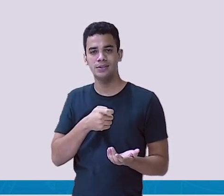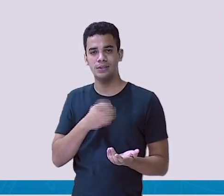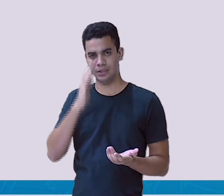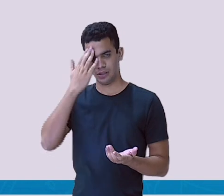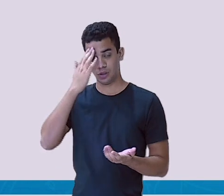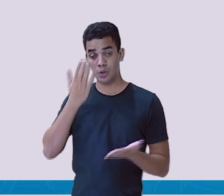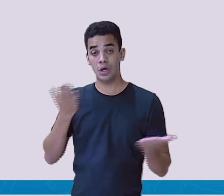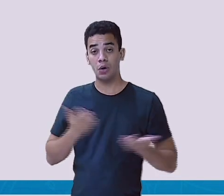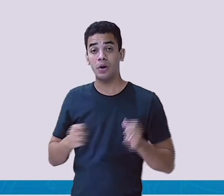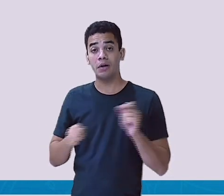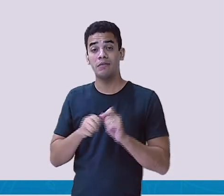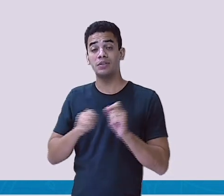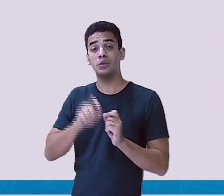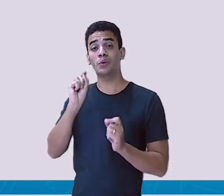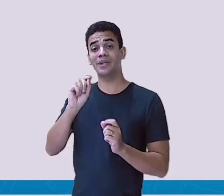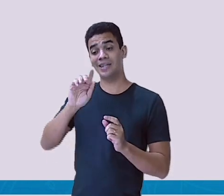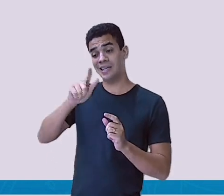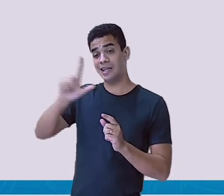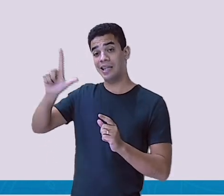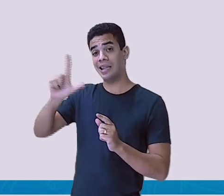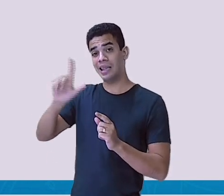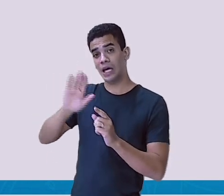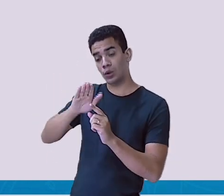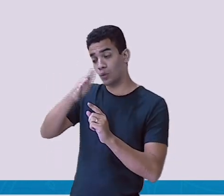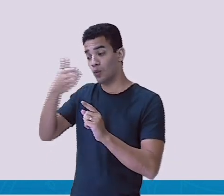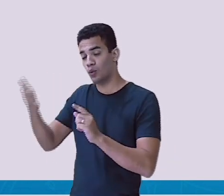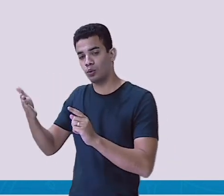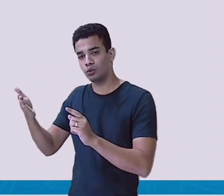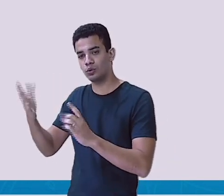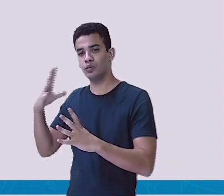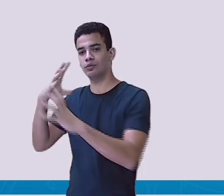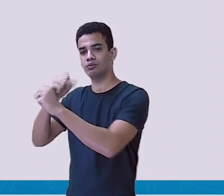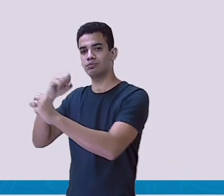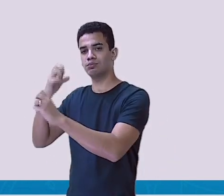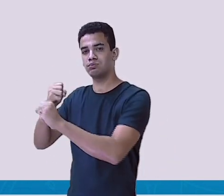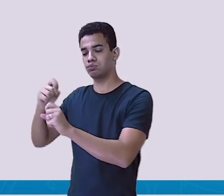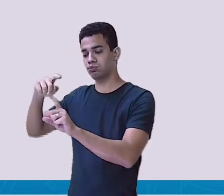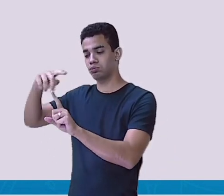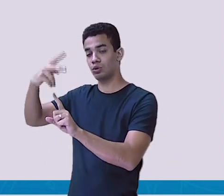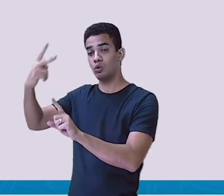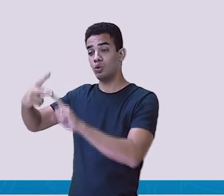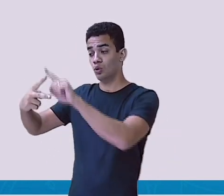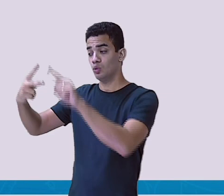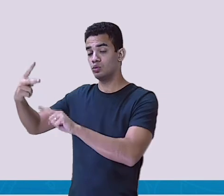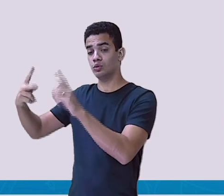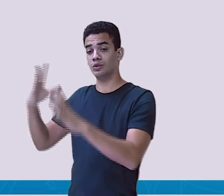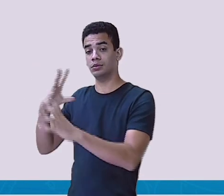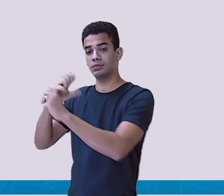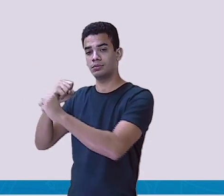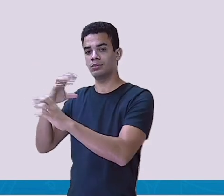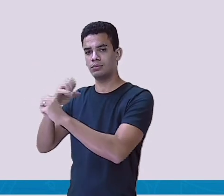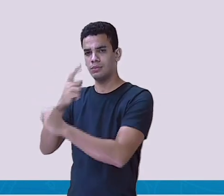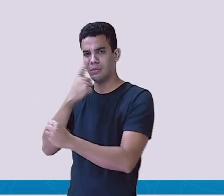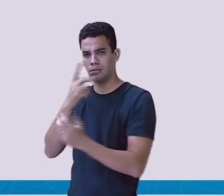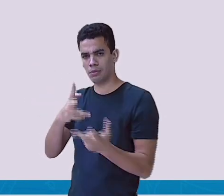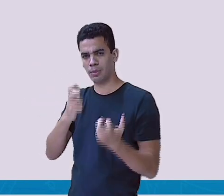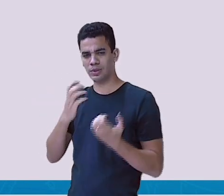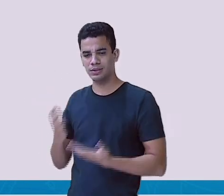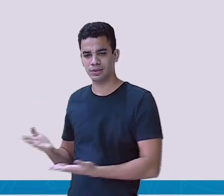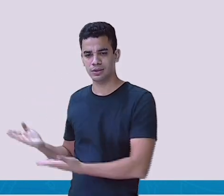outro lado da figura. 3xa mais 3xa. Vou aproveitar aqui.